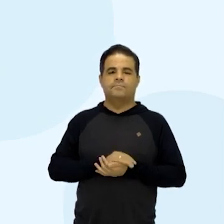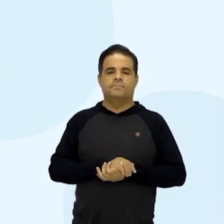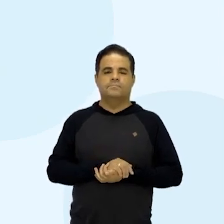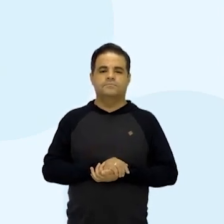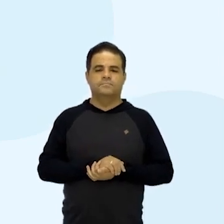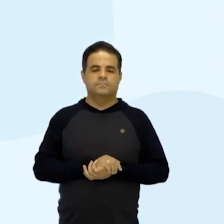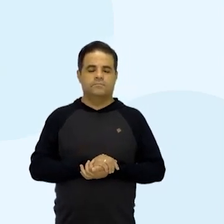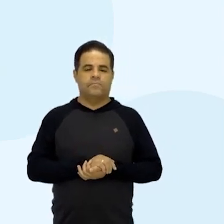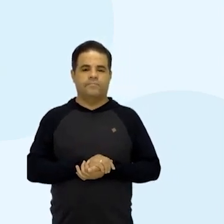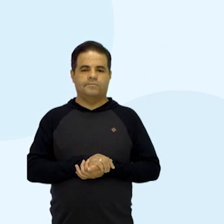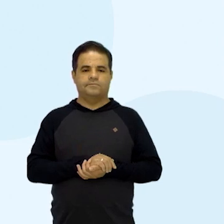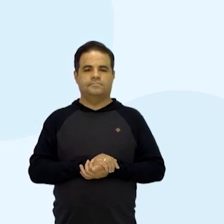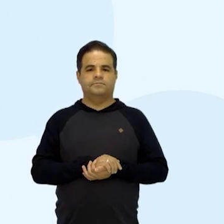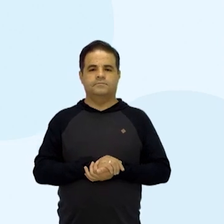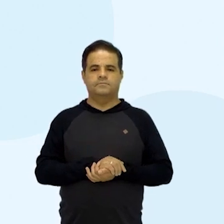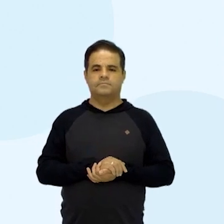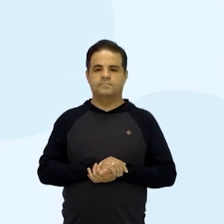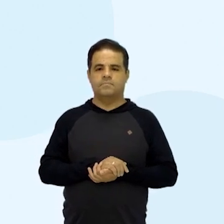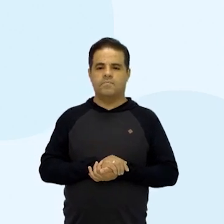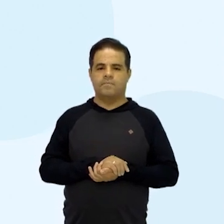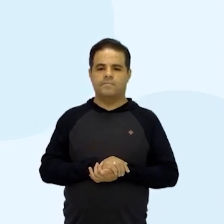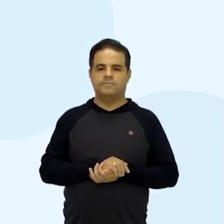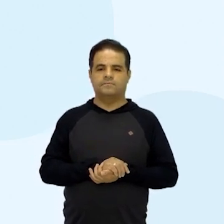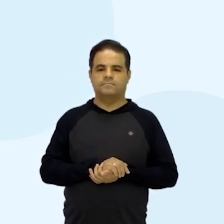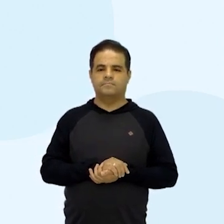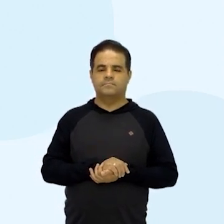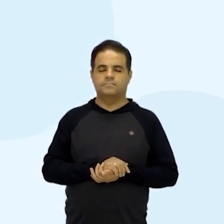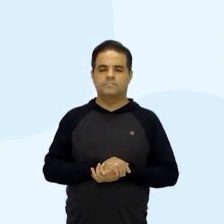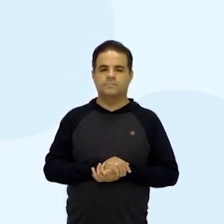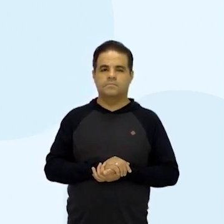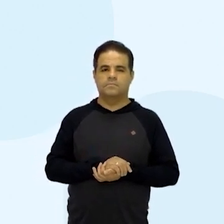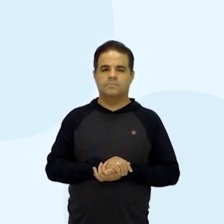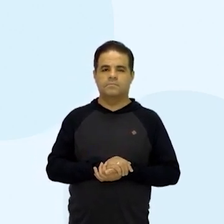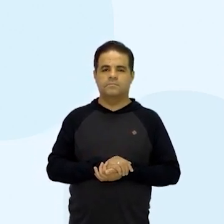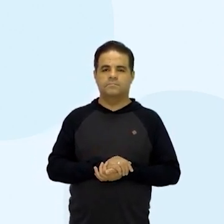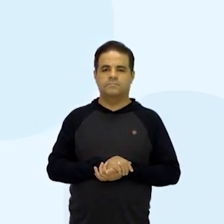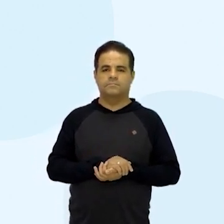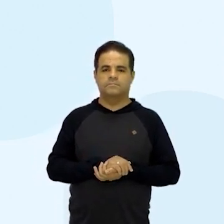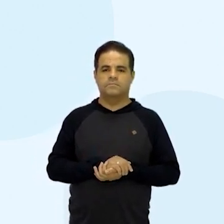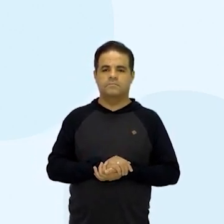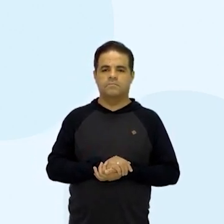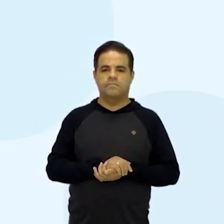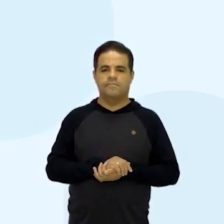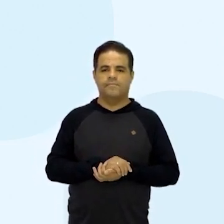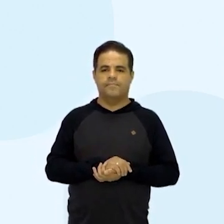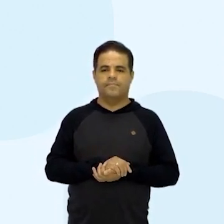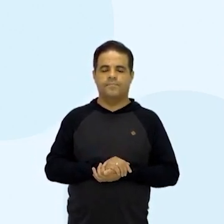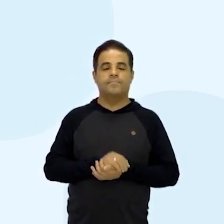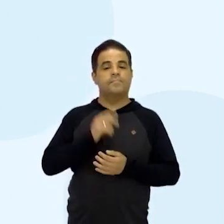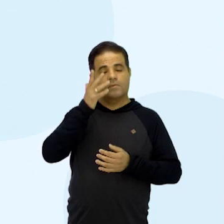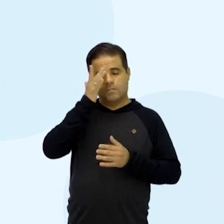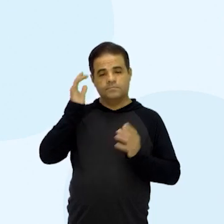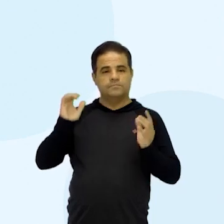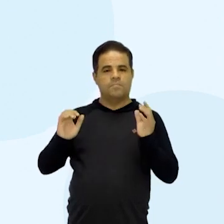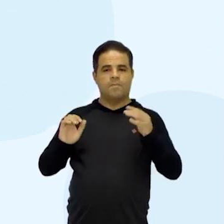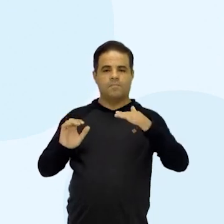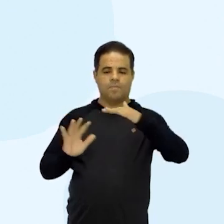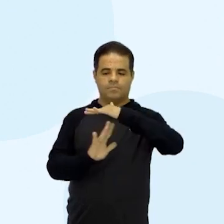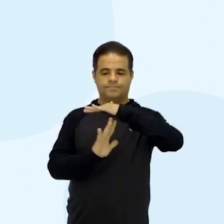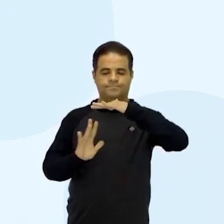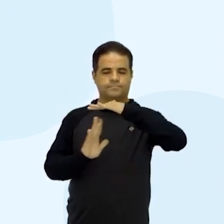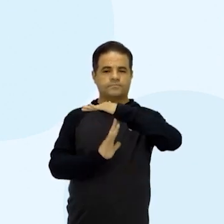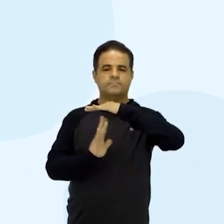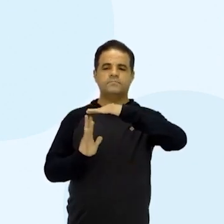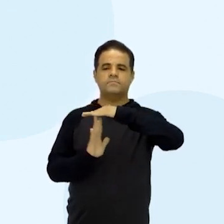video is about discrimination against migrants during the pandemic period. So about immigrants during the